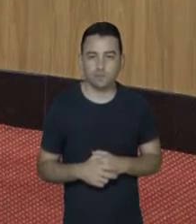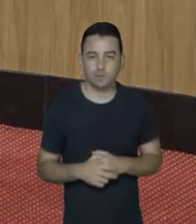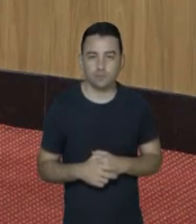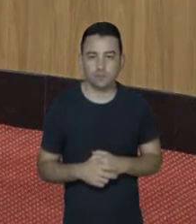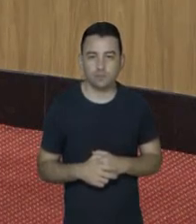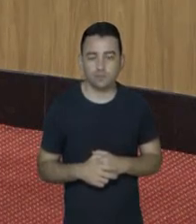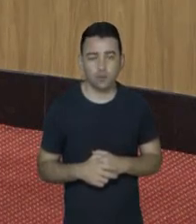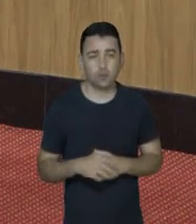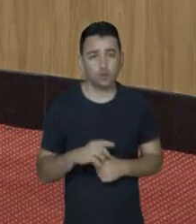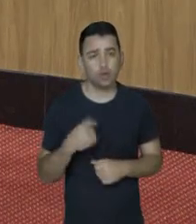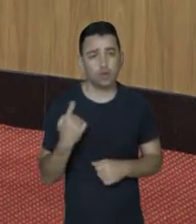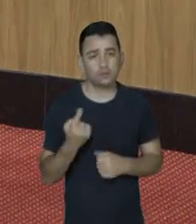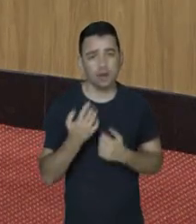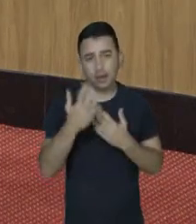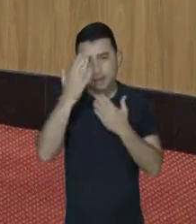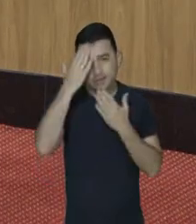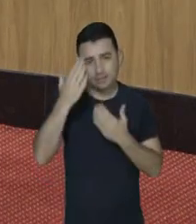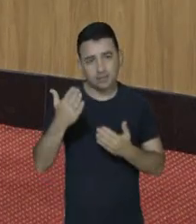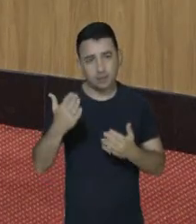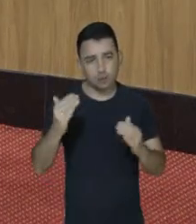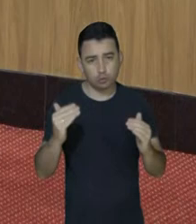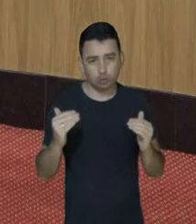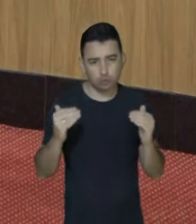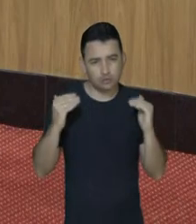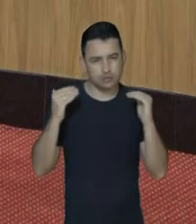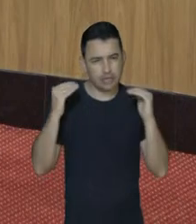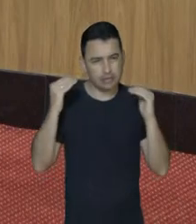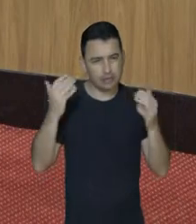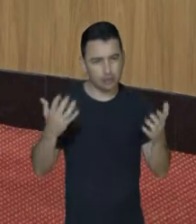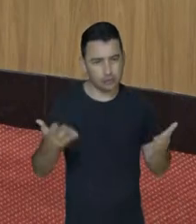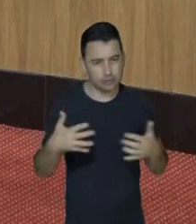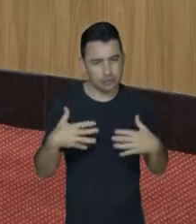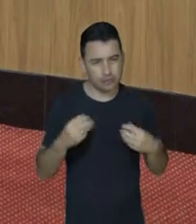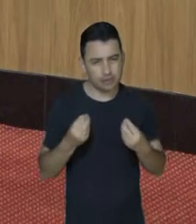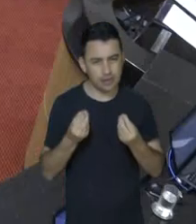Nós agradecemos às autoridades pela solenidade de entrega.